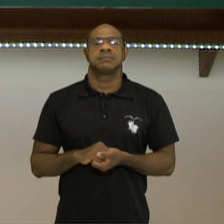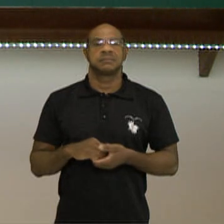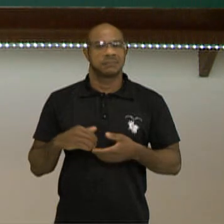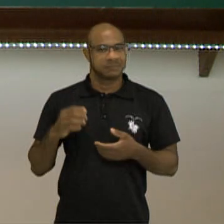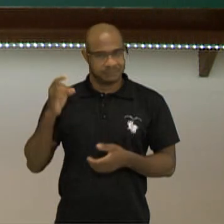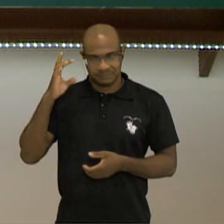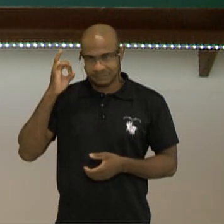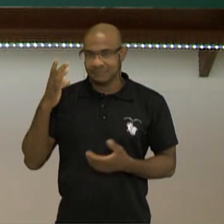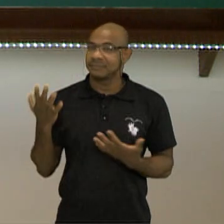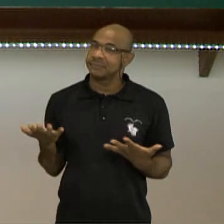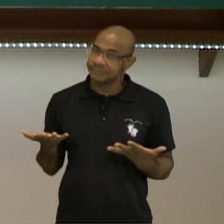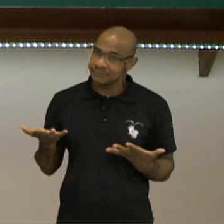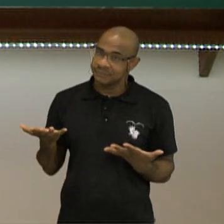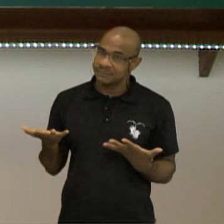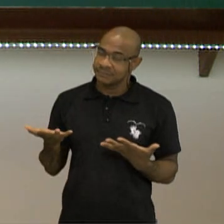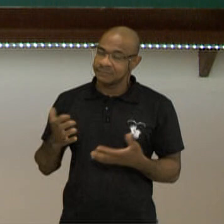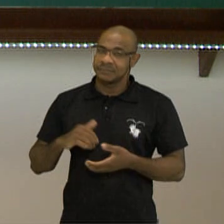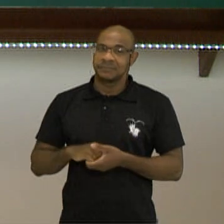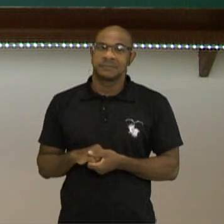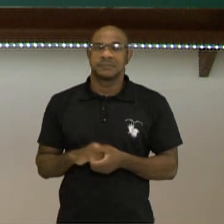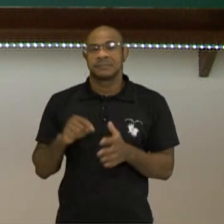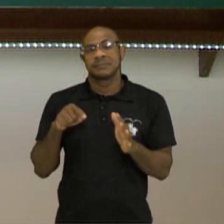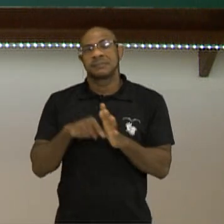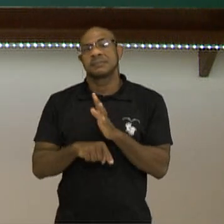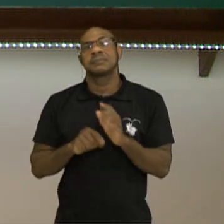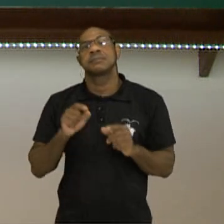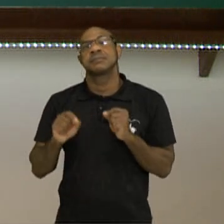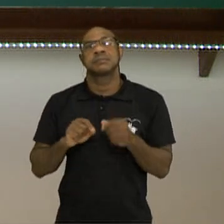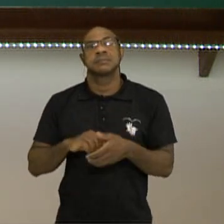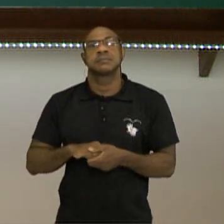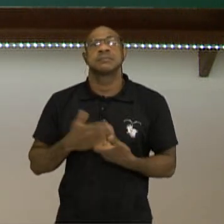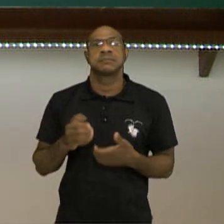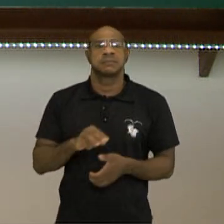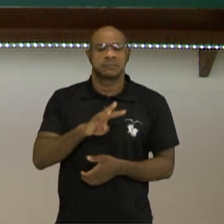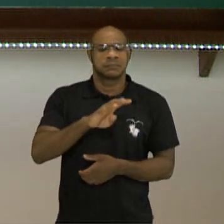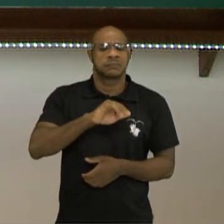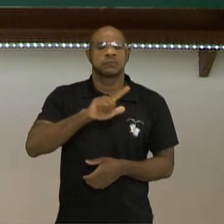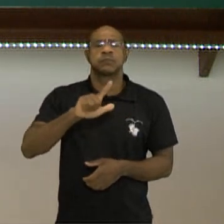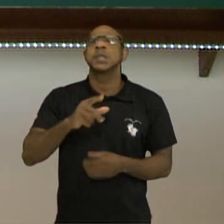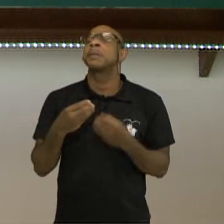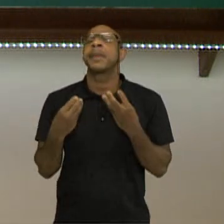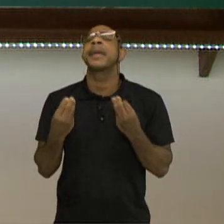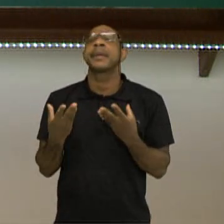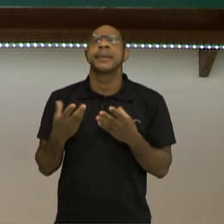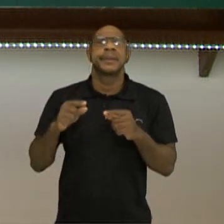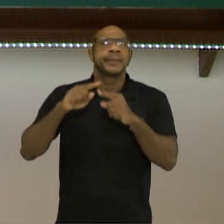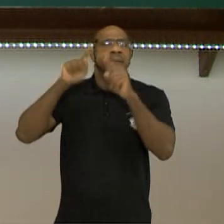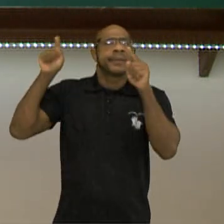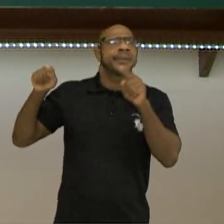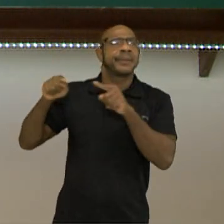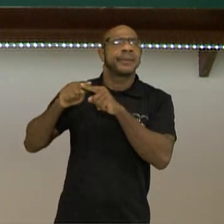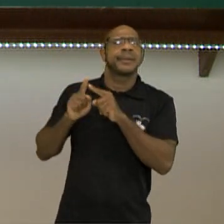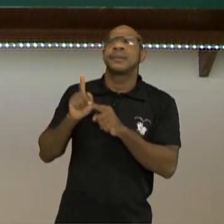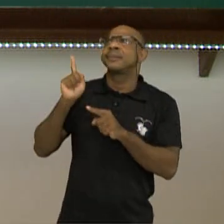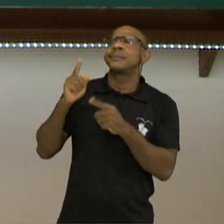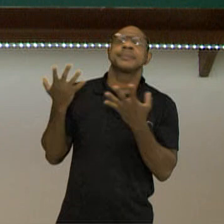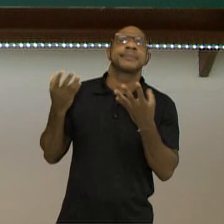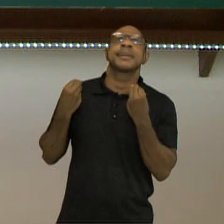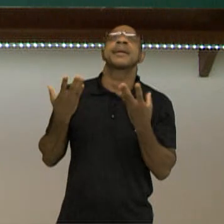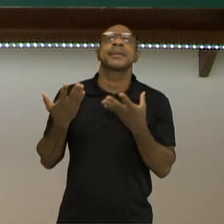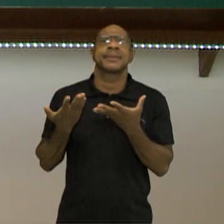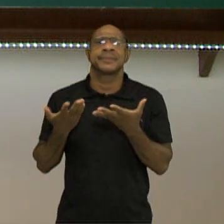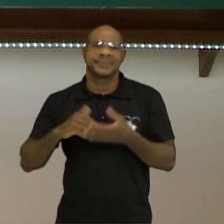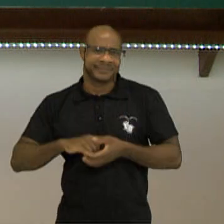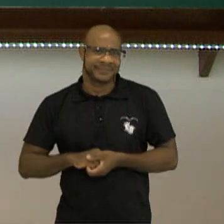Essa é fácil, né, gente? A pergunta era, qual o papel do will na sentença? Bom, se a sentença é para o